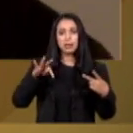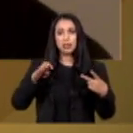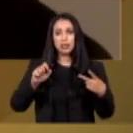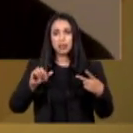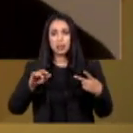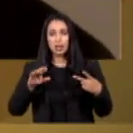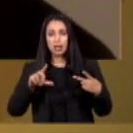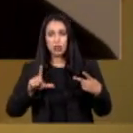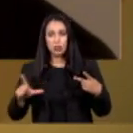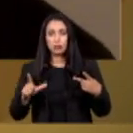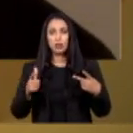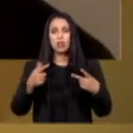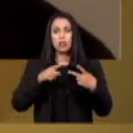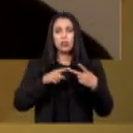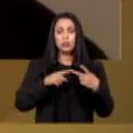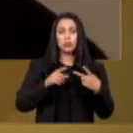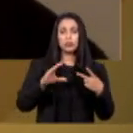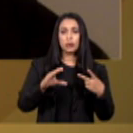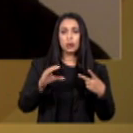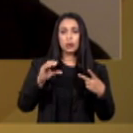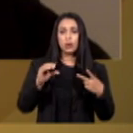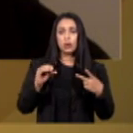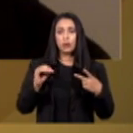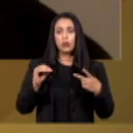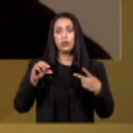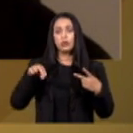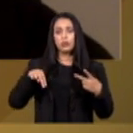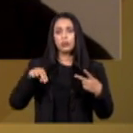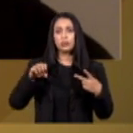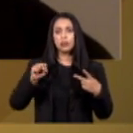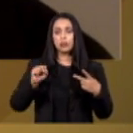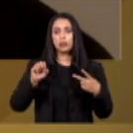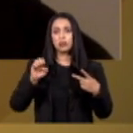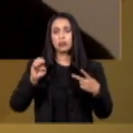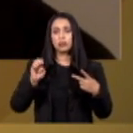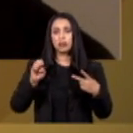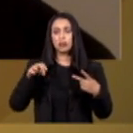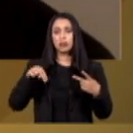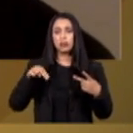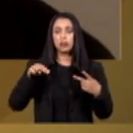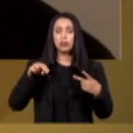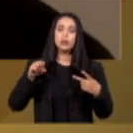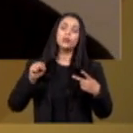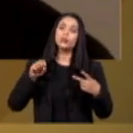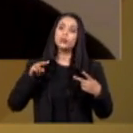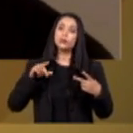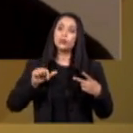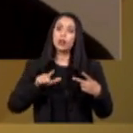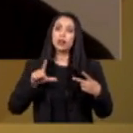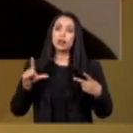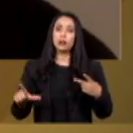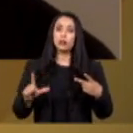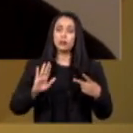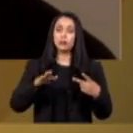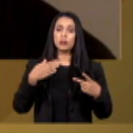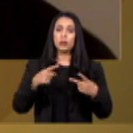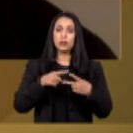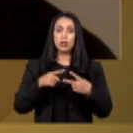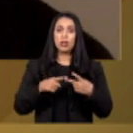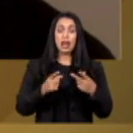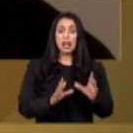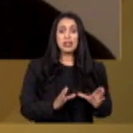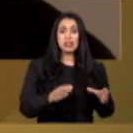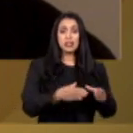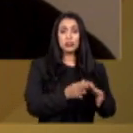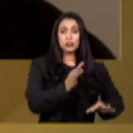natureza processual aspectos da personalidade jurídica pode ser funcionária da tim da 2ª